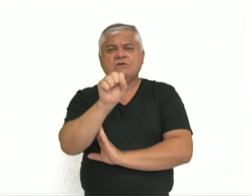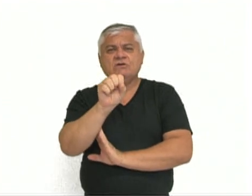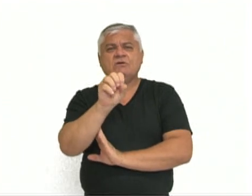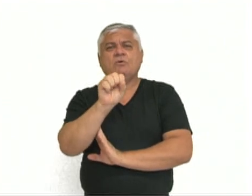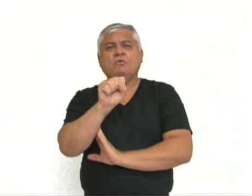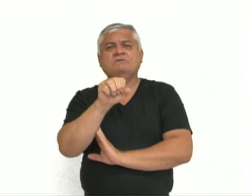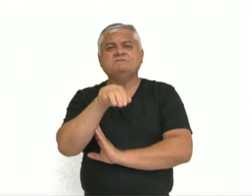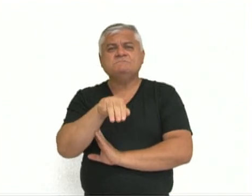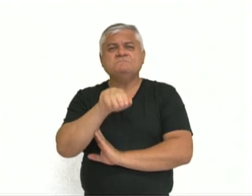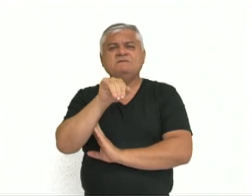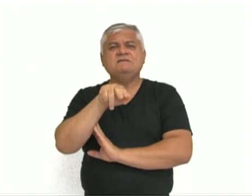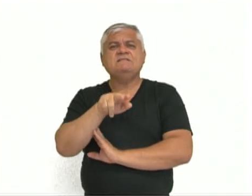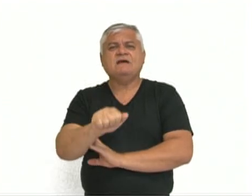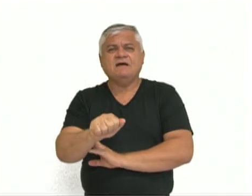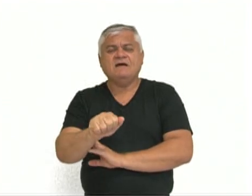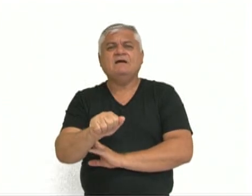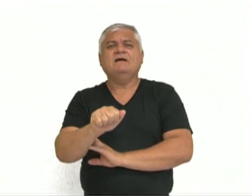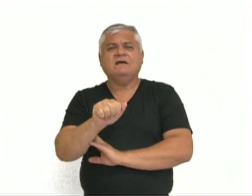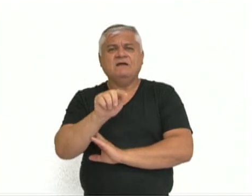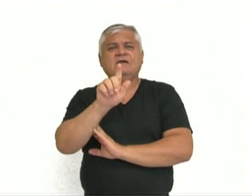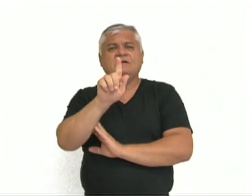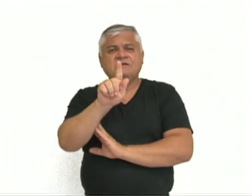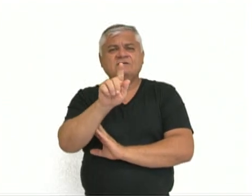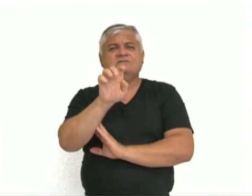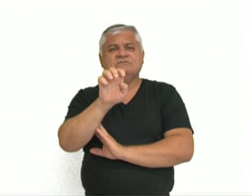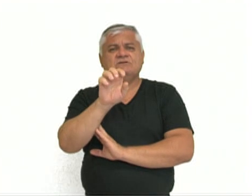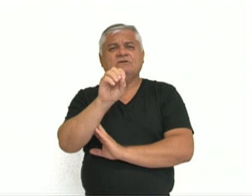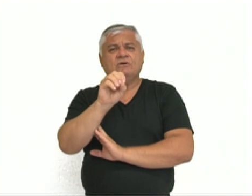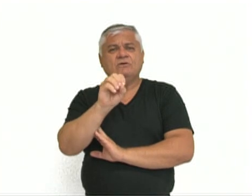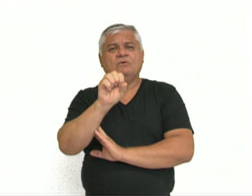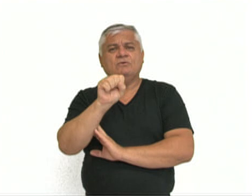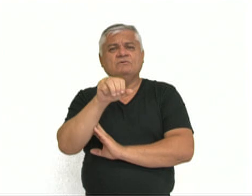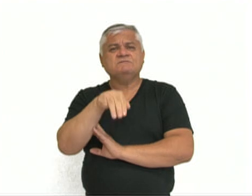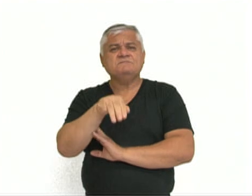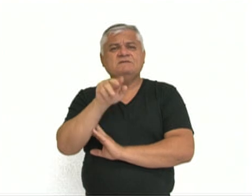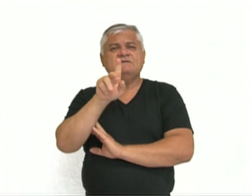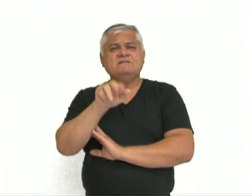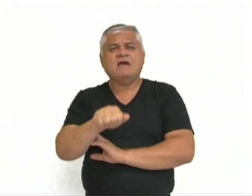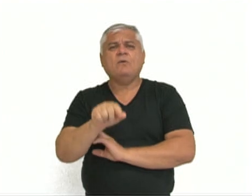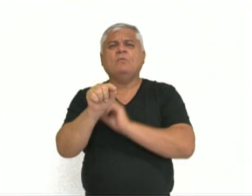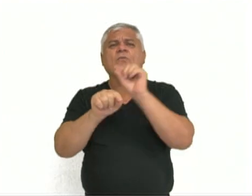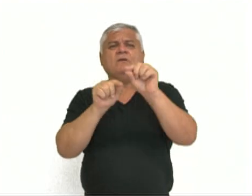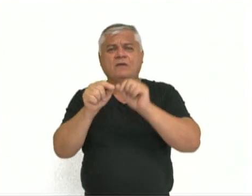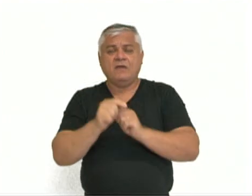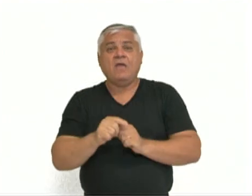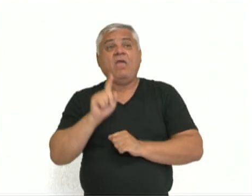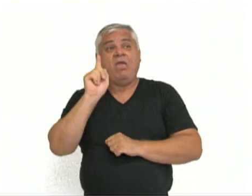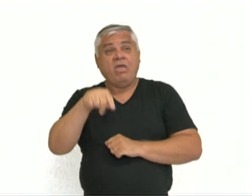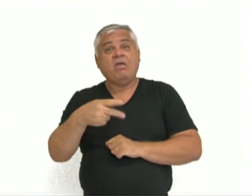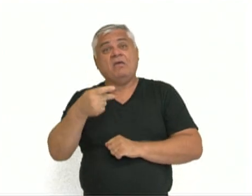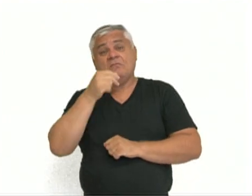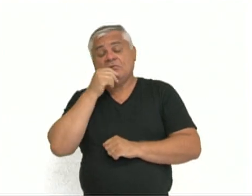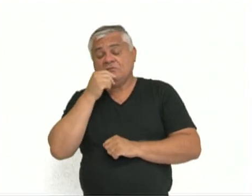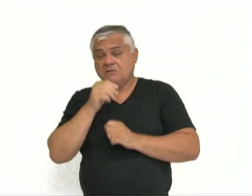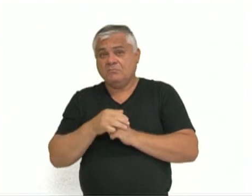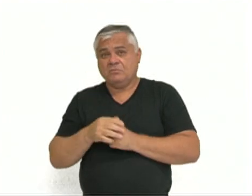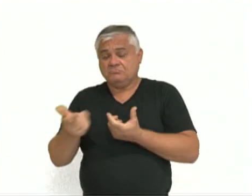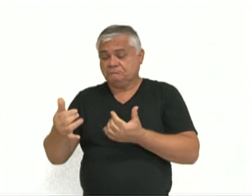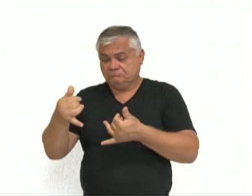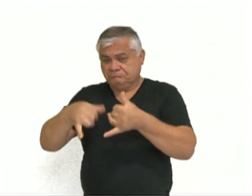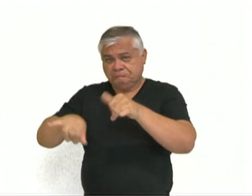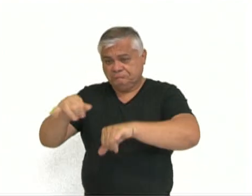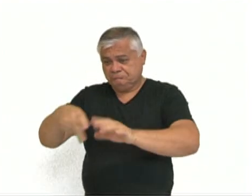sobre aquela água era a geosmina. Mas o que é a geosmina? Bom, a geosmina é uma substância